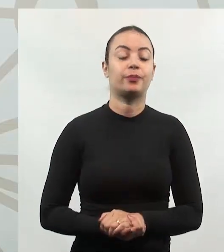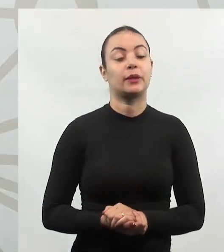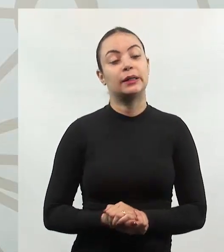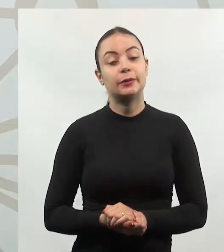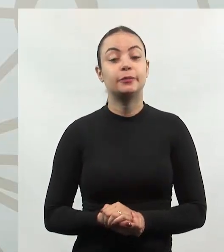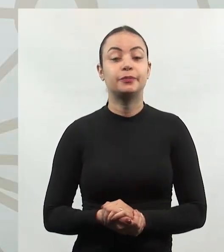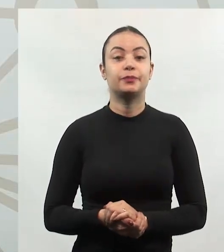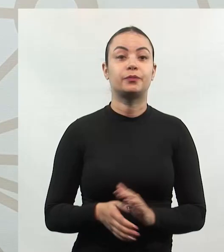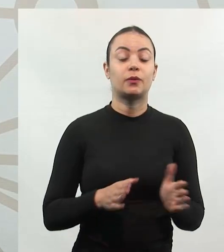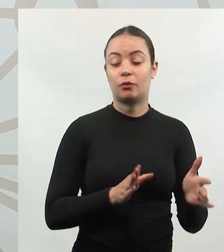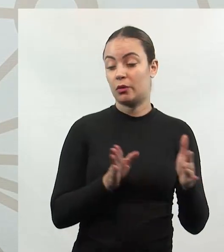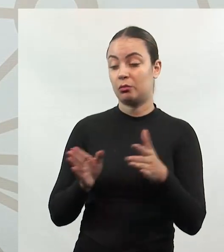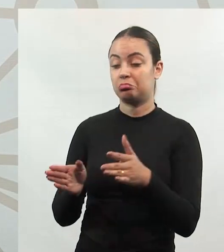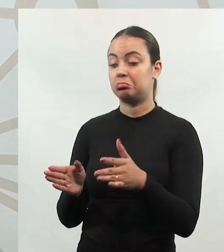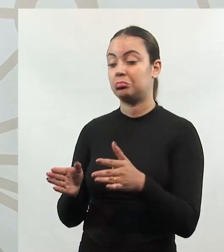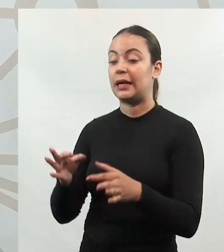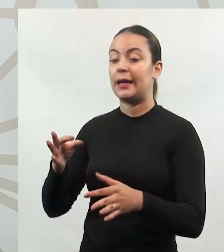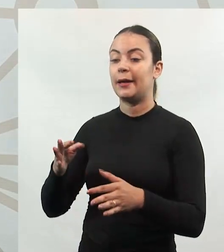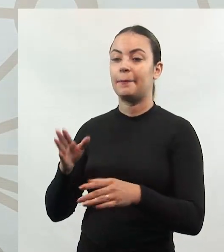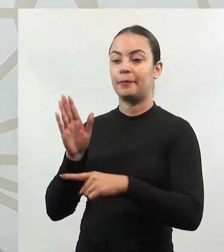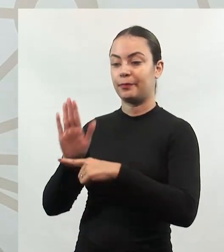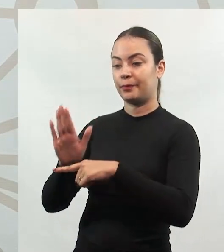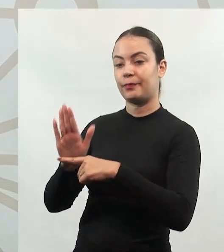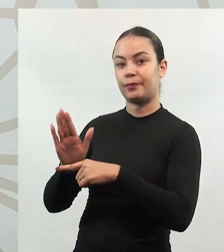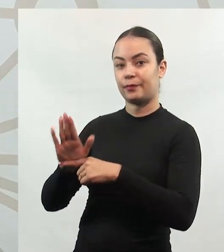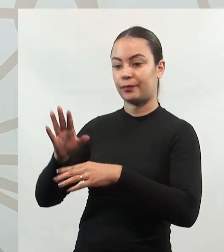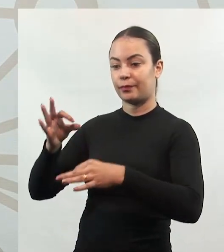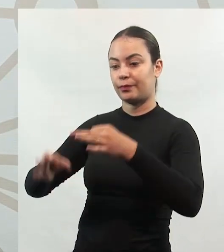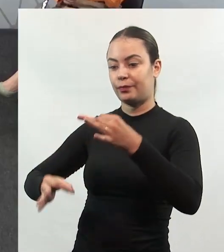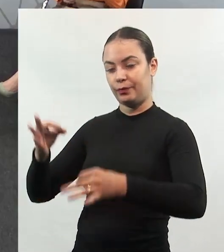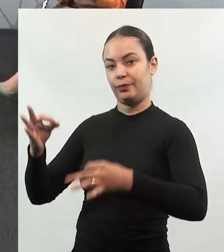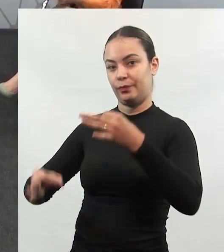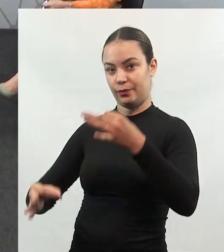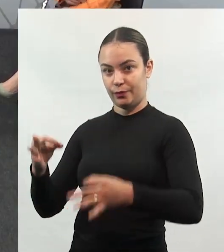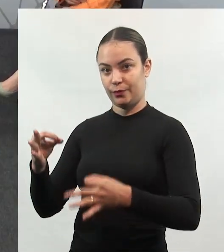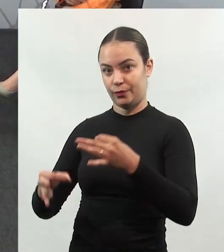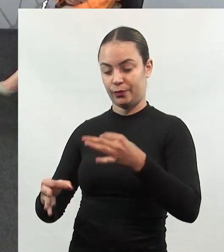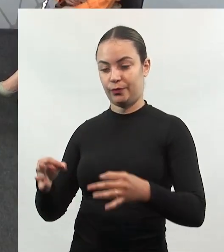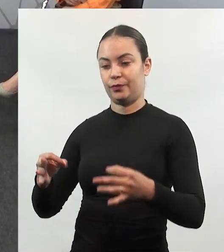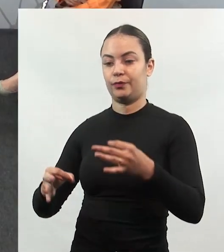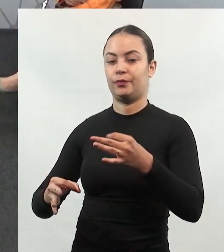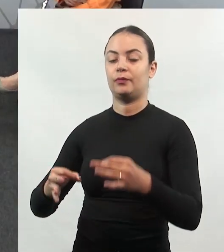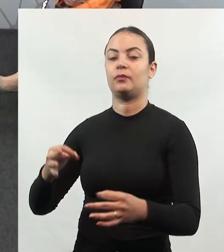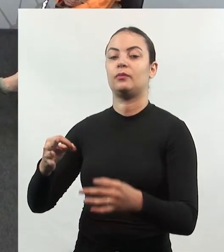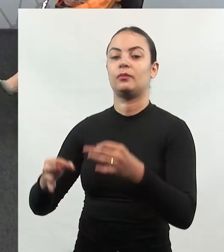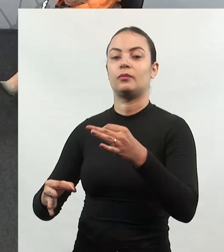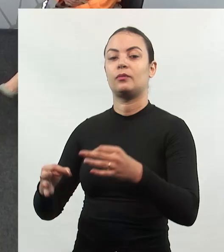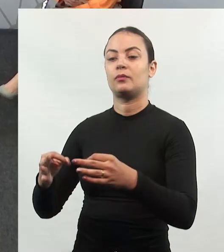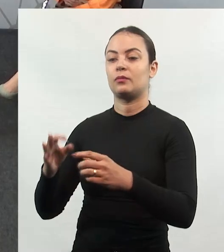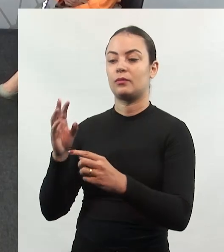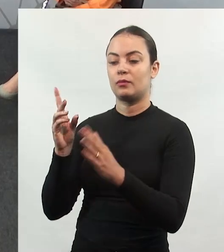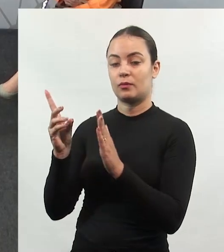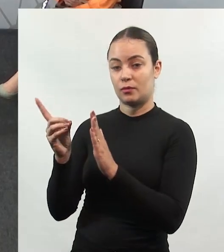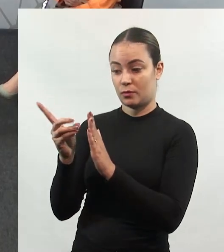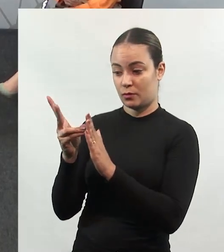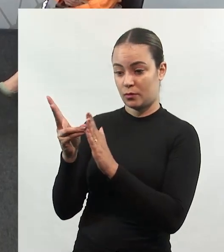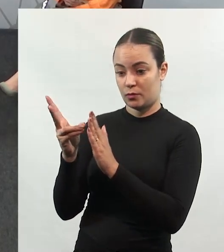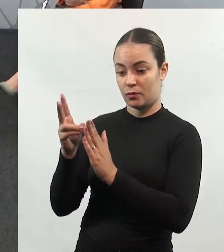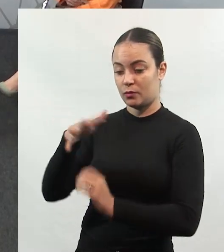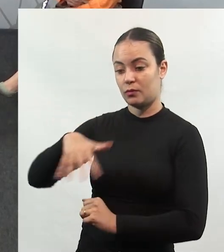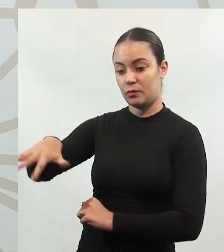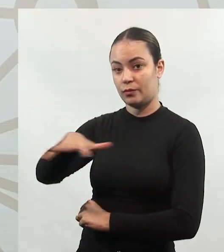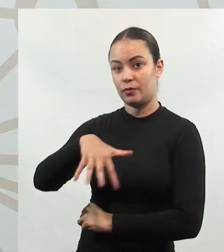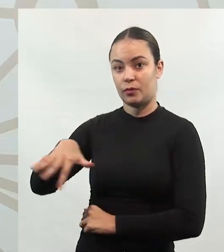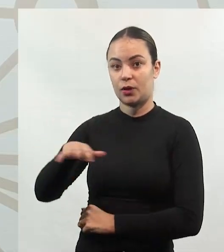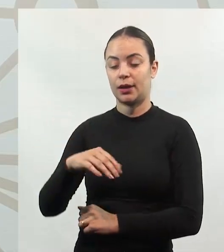Mas assim, depois que eu saí do Carmela, que eu formei, não fui para docência, como eu falei para vocês,